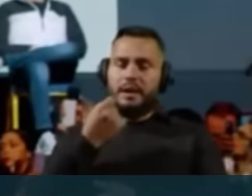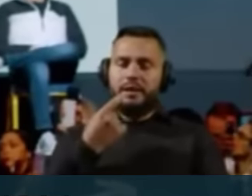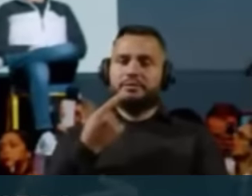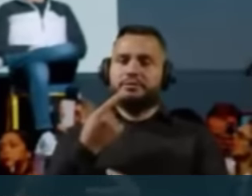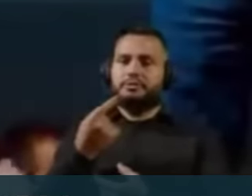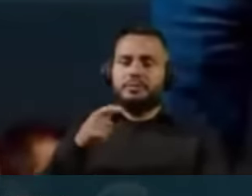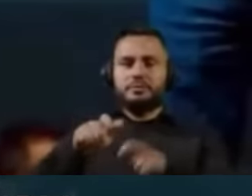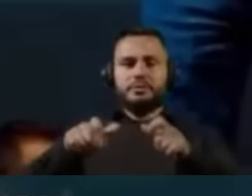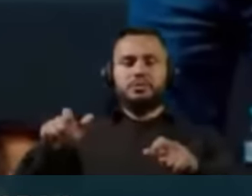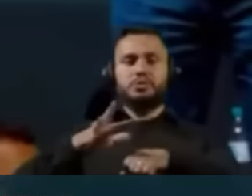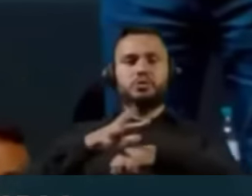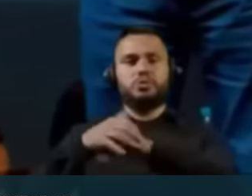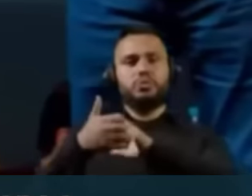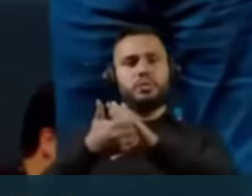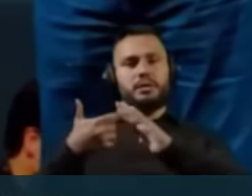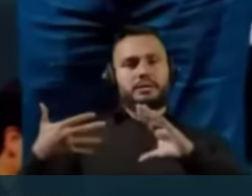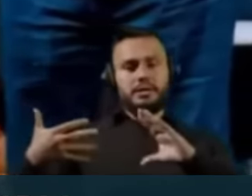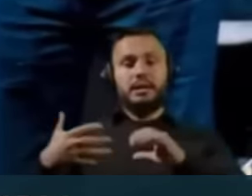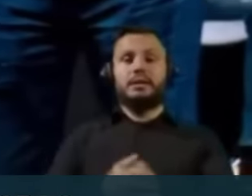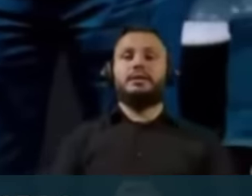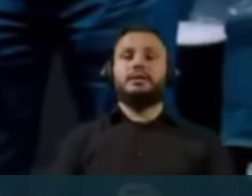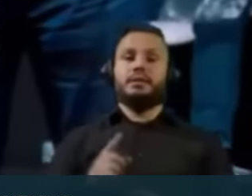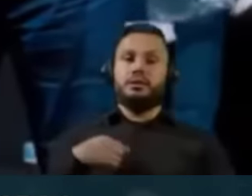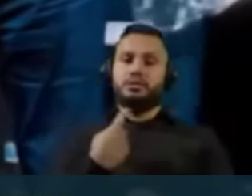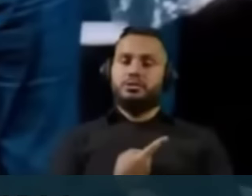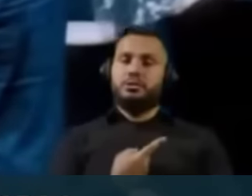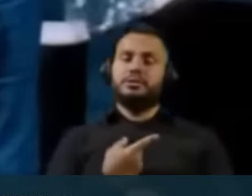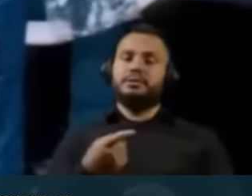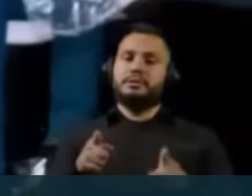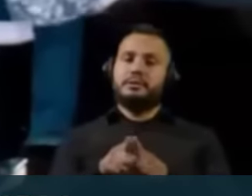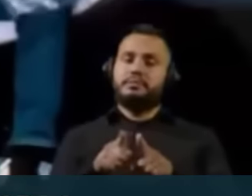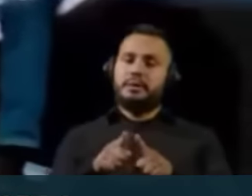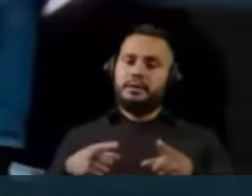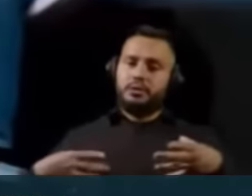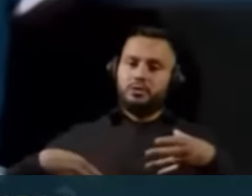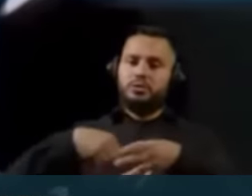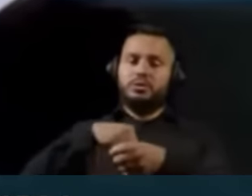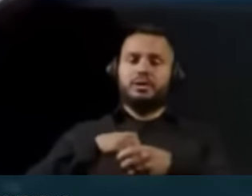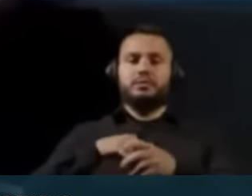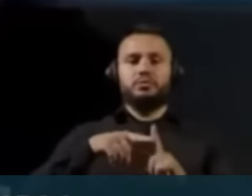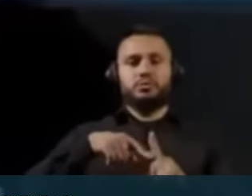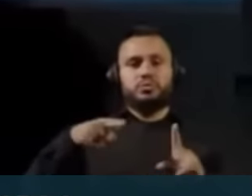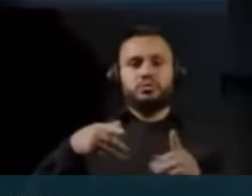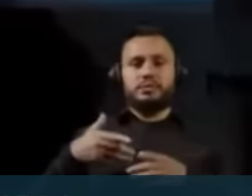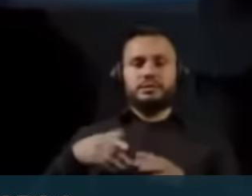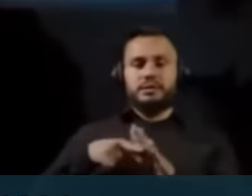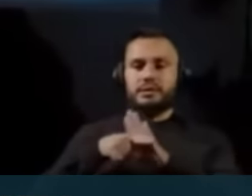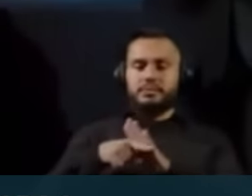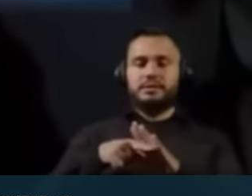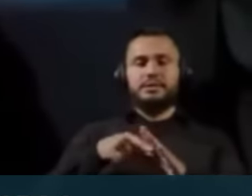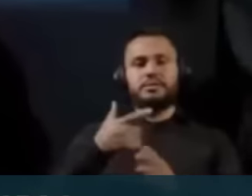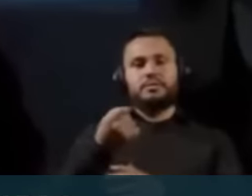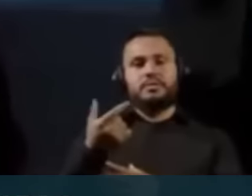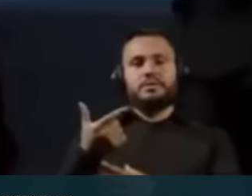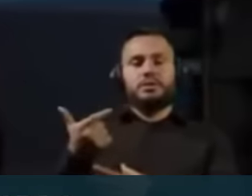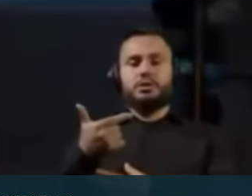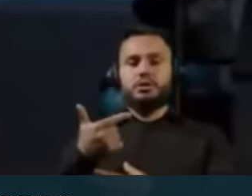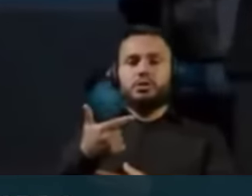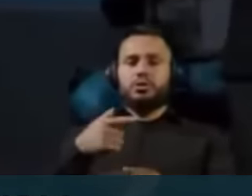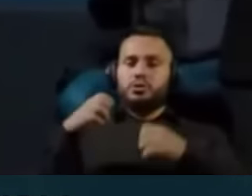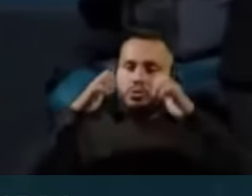colocamos o autismo no censo de 2022. Nós ali